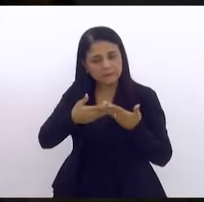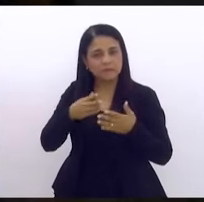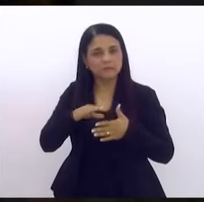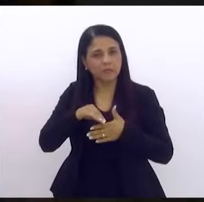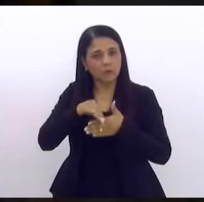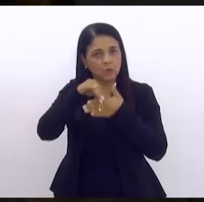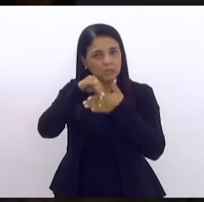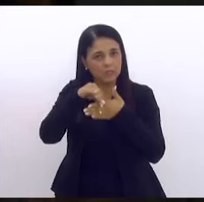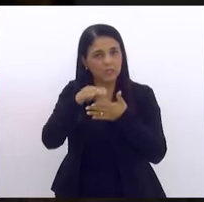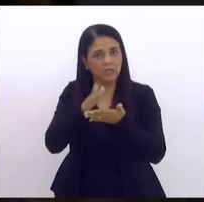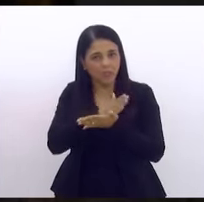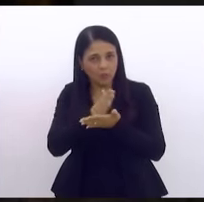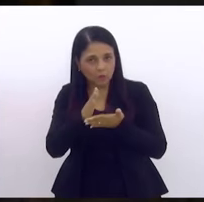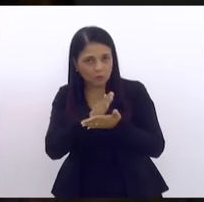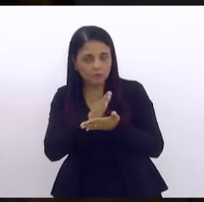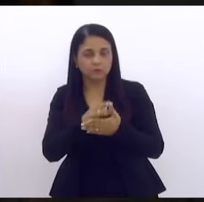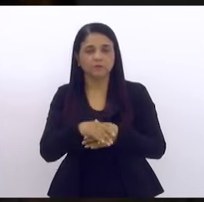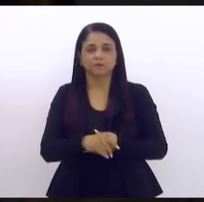líderes,